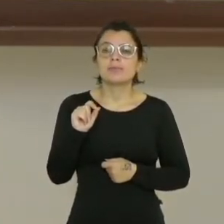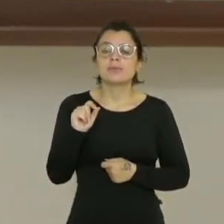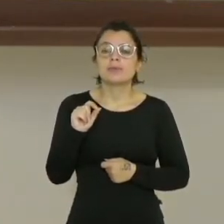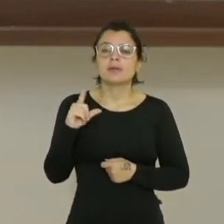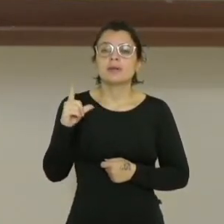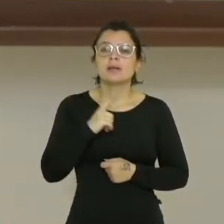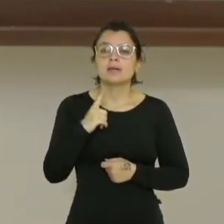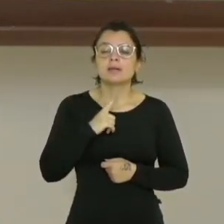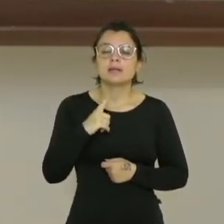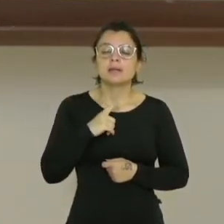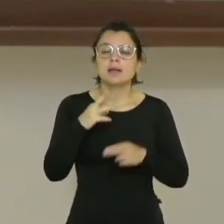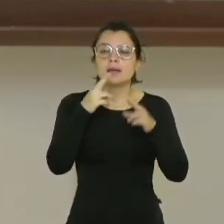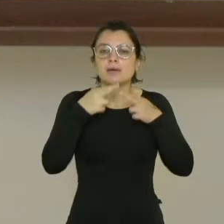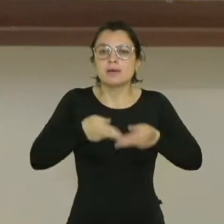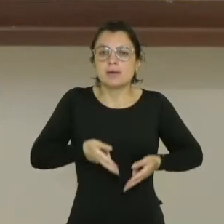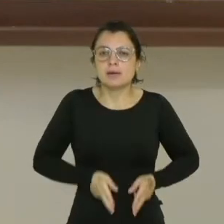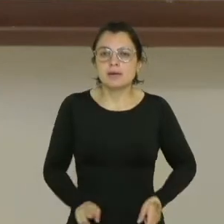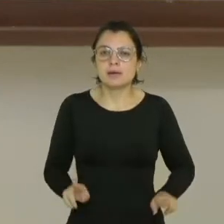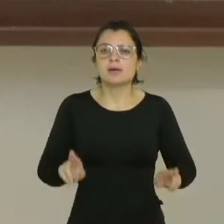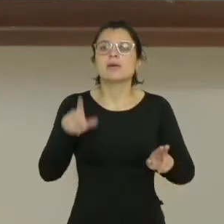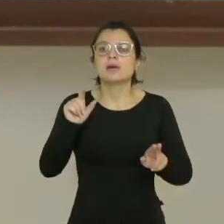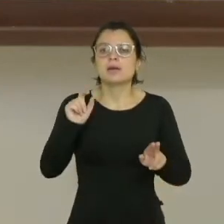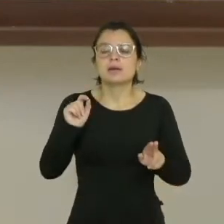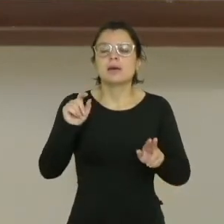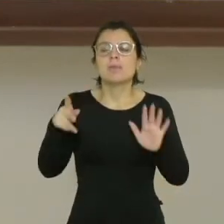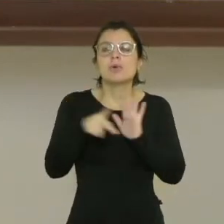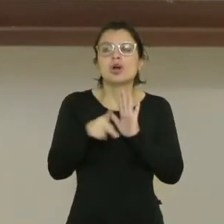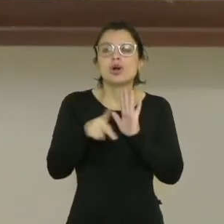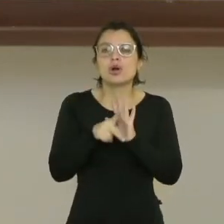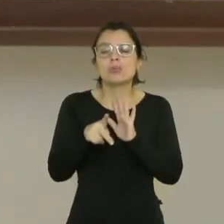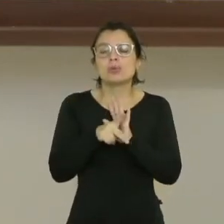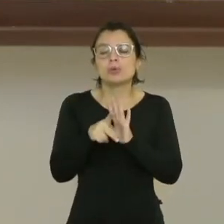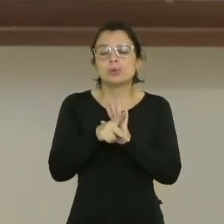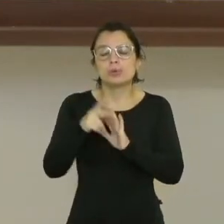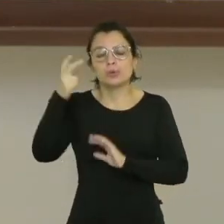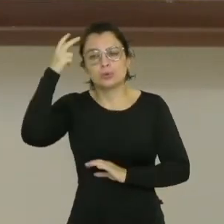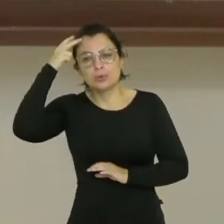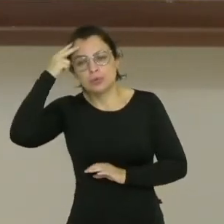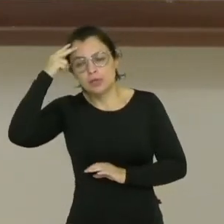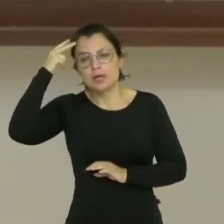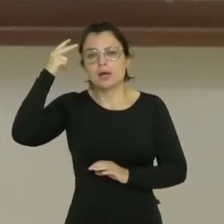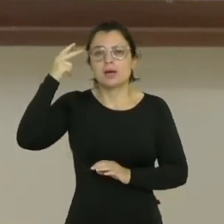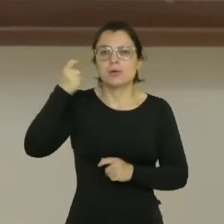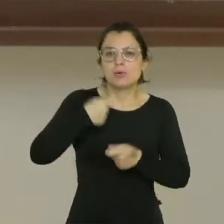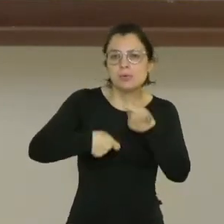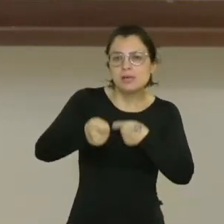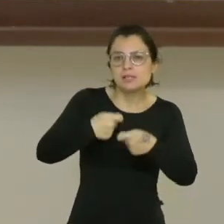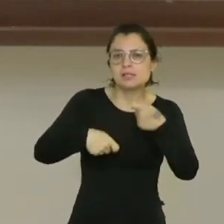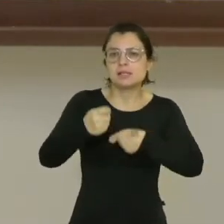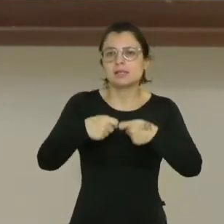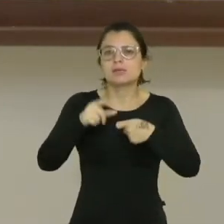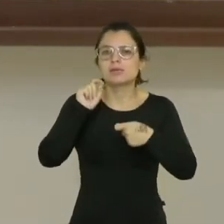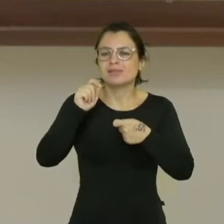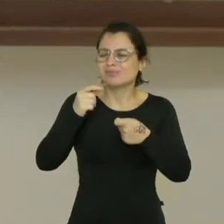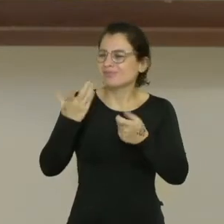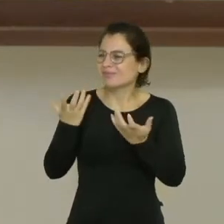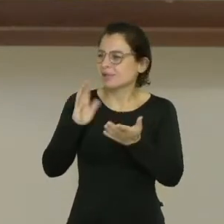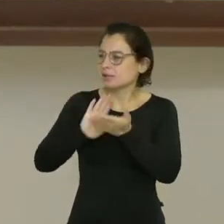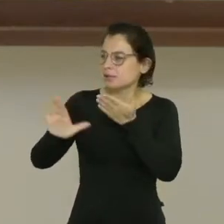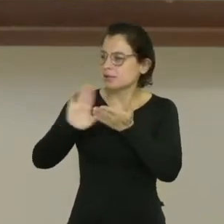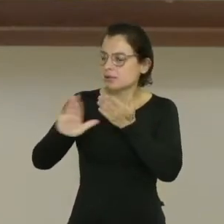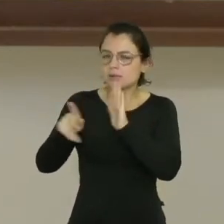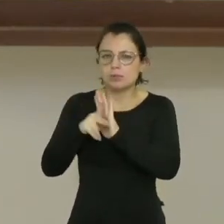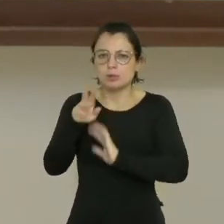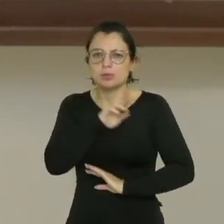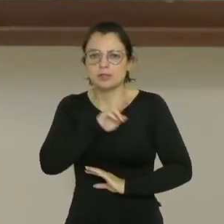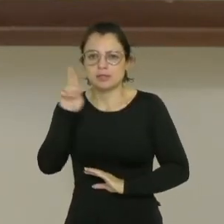renascimento comercial, urbano e cultural. Então era um outro momento, né? Os comerciantes eles buscavam se afastar um pouco do pensamento